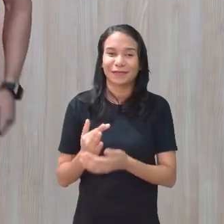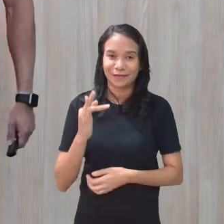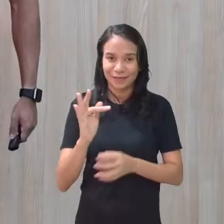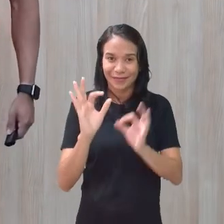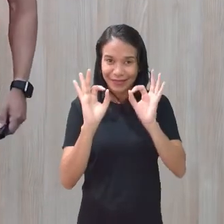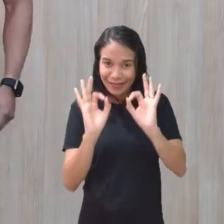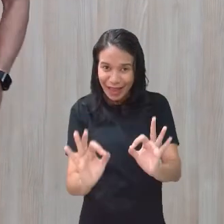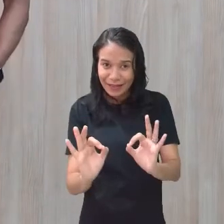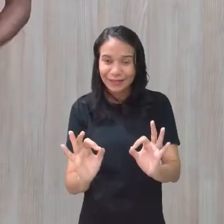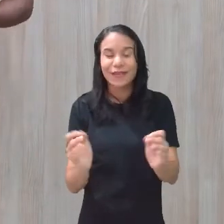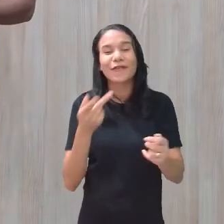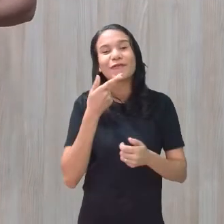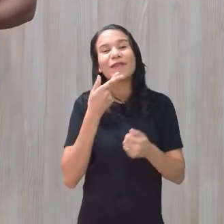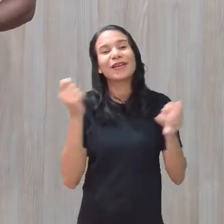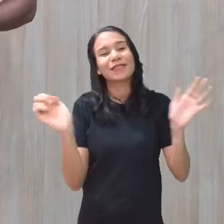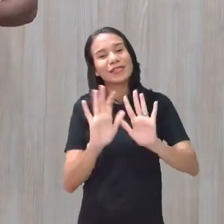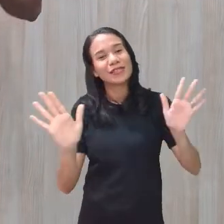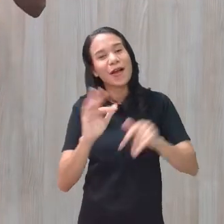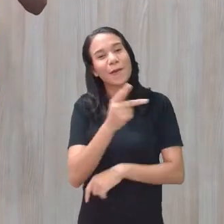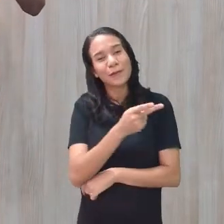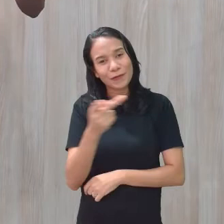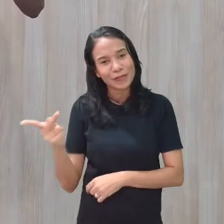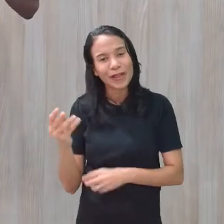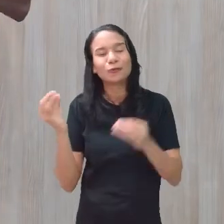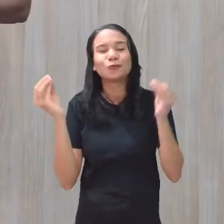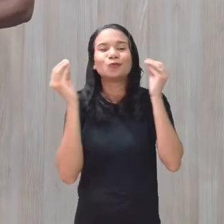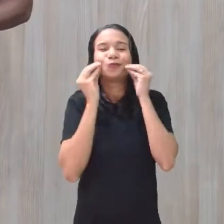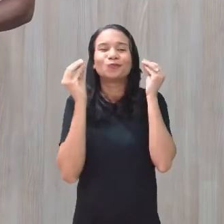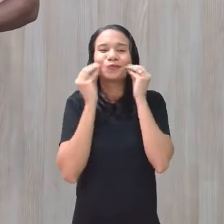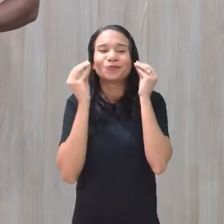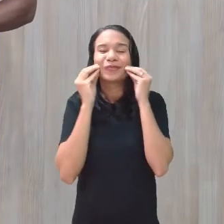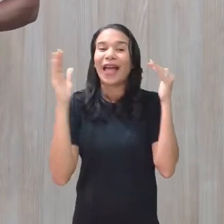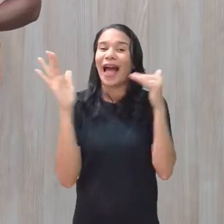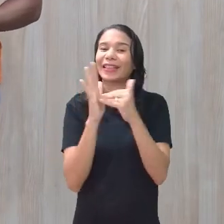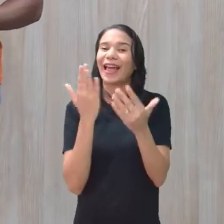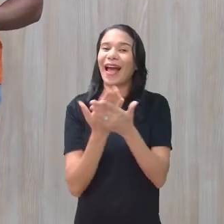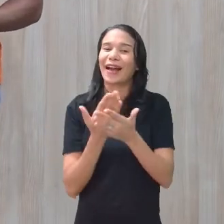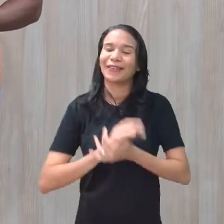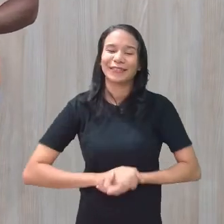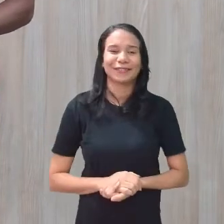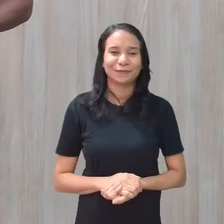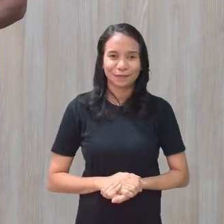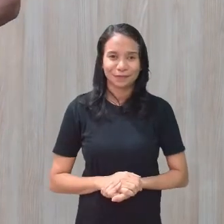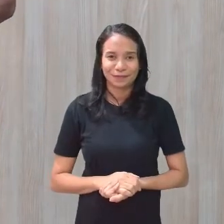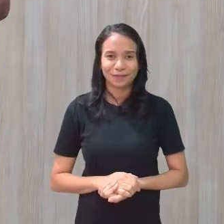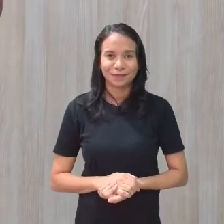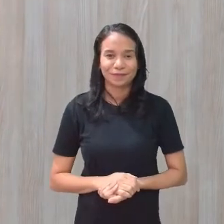tá bom? Eu me despeço aqui de vocês, um cheiro no seu coração e até a nossa próxima aula.